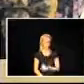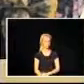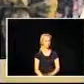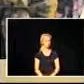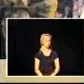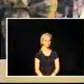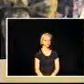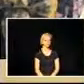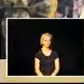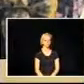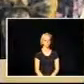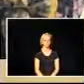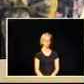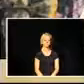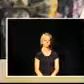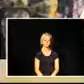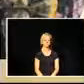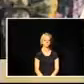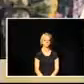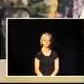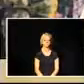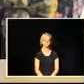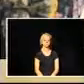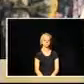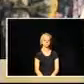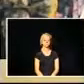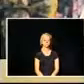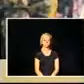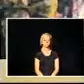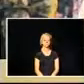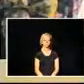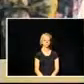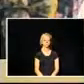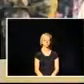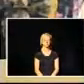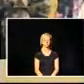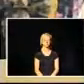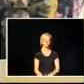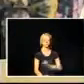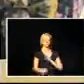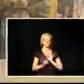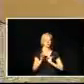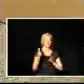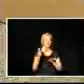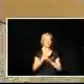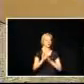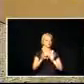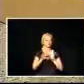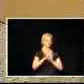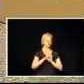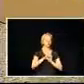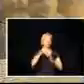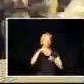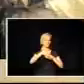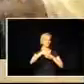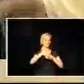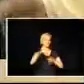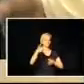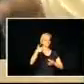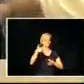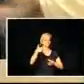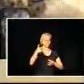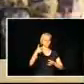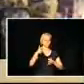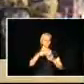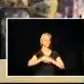suplementar se necessário. Terceiro e último, esta lei entra em vigor na data de sua publicação. Em votação, aprovado. Parabéns, vereador